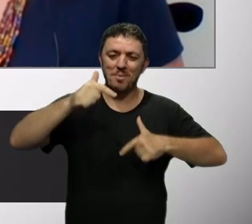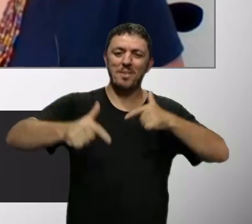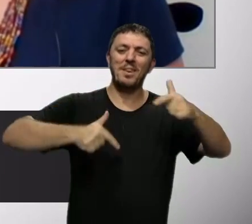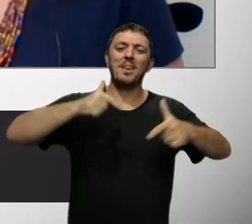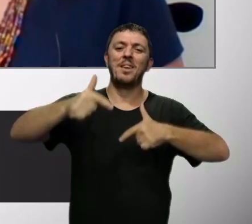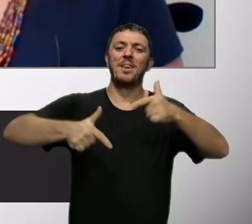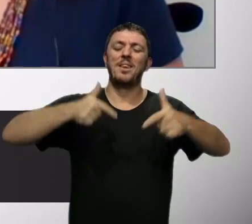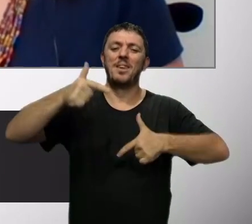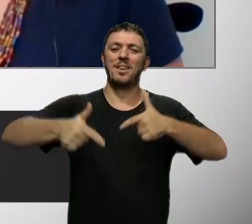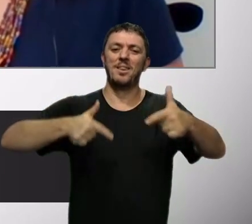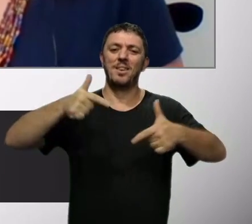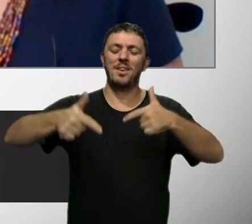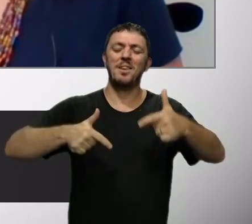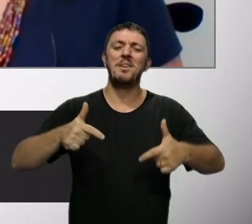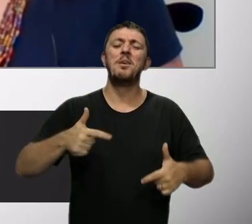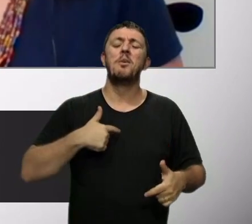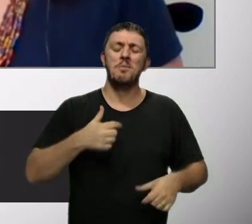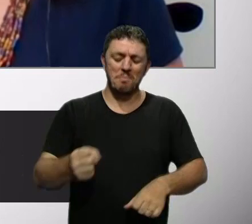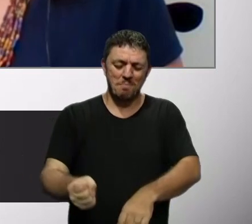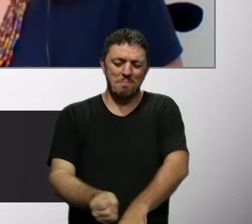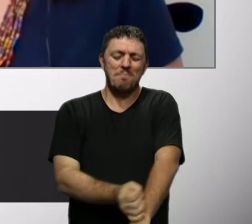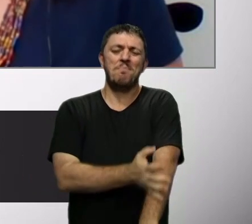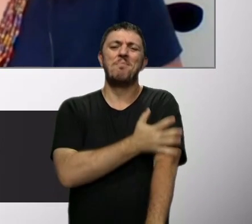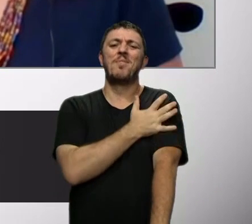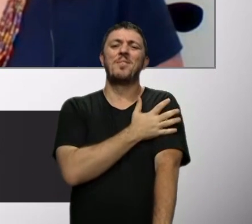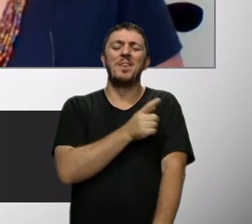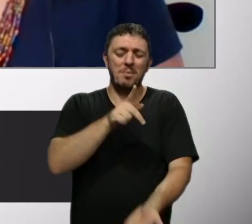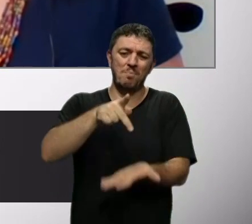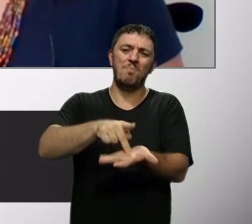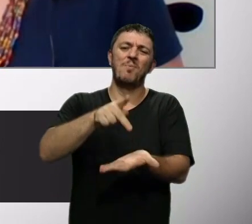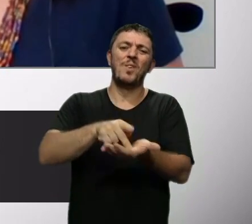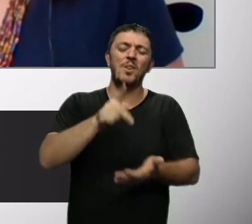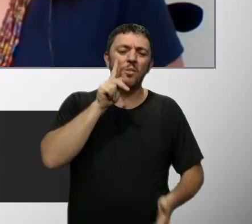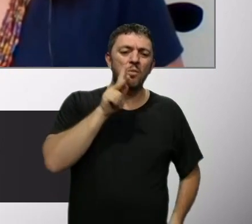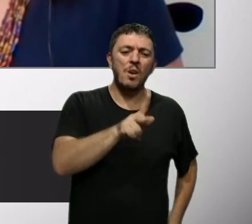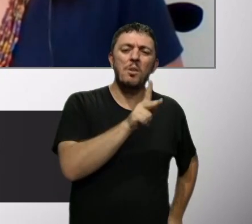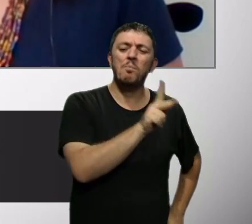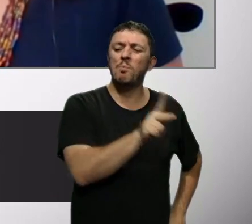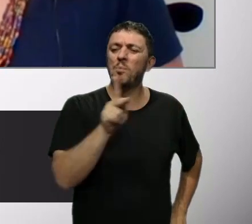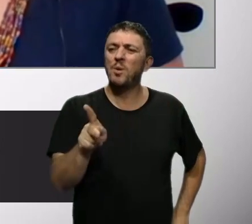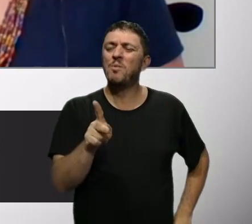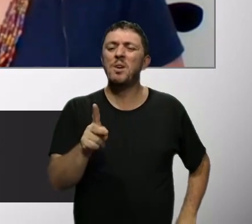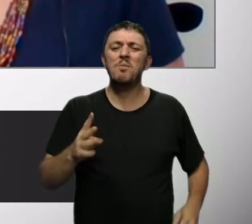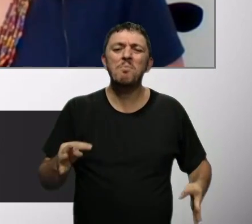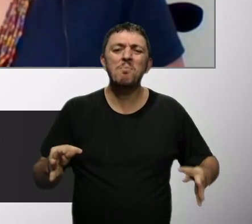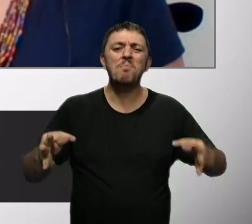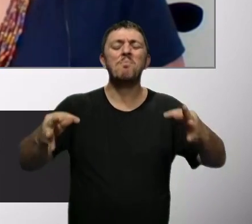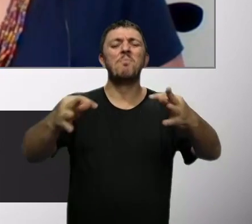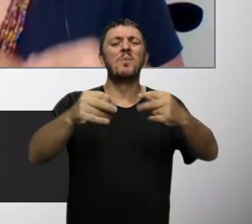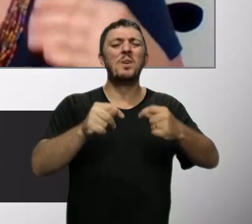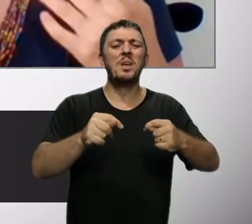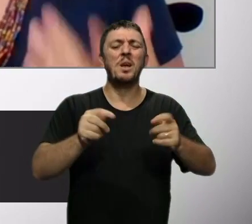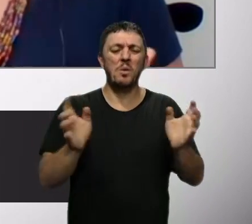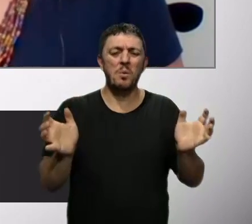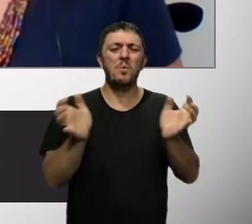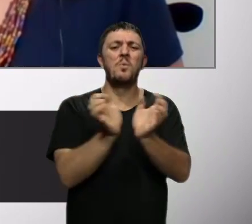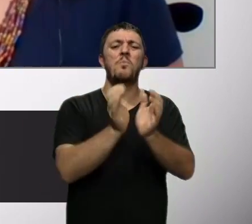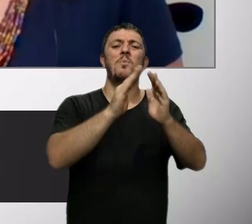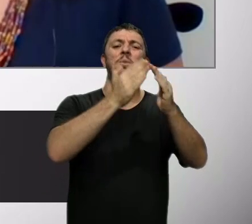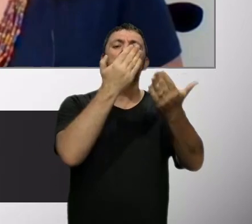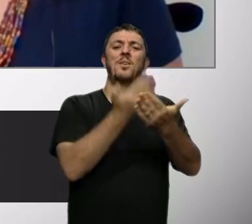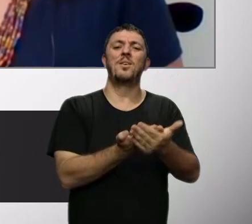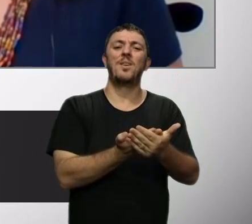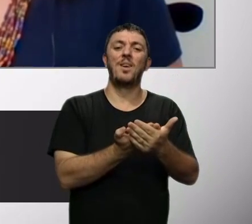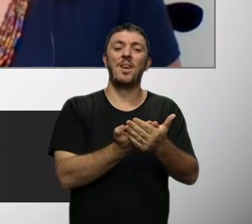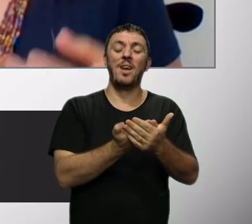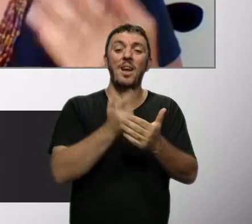fizeram. É muito emocionante de verdade ver os professores, as professoras, toda a equipe escolar ocupando